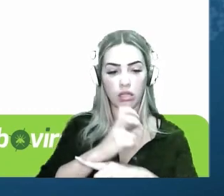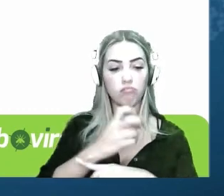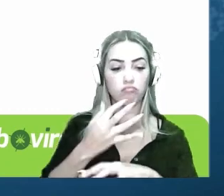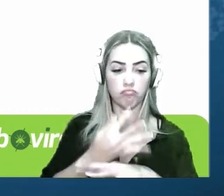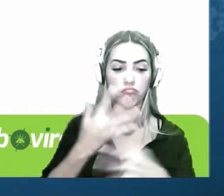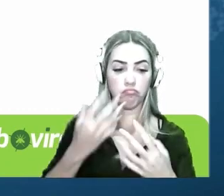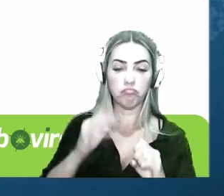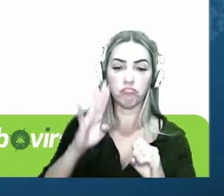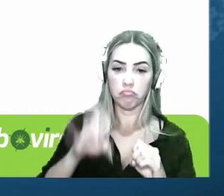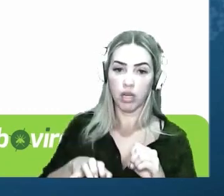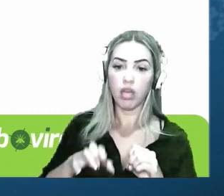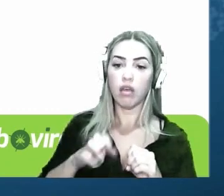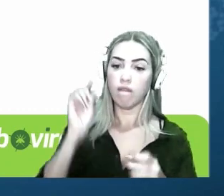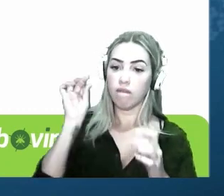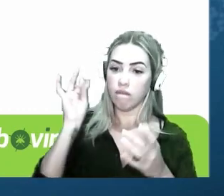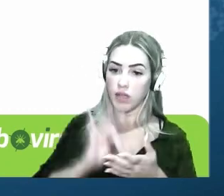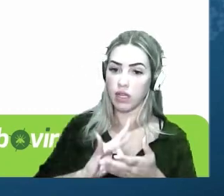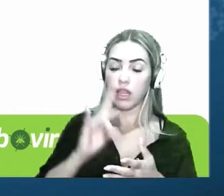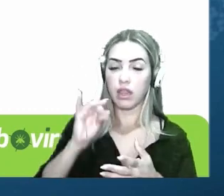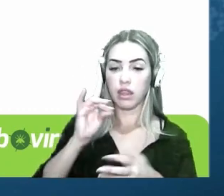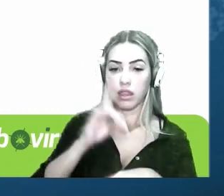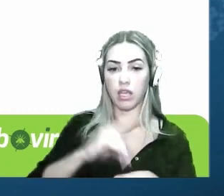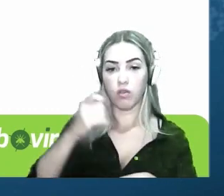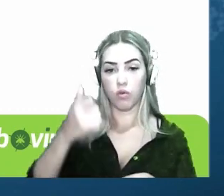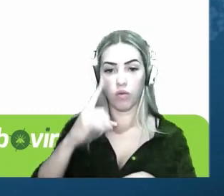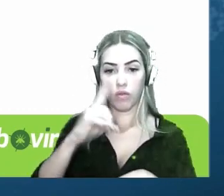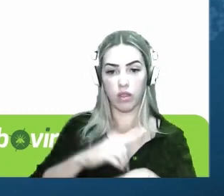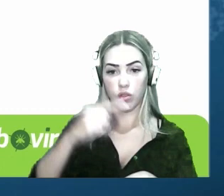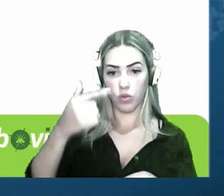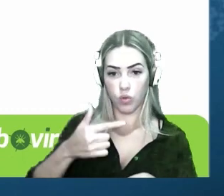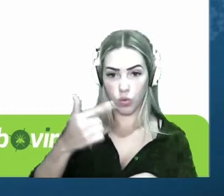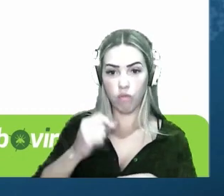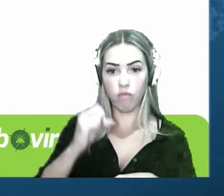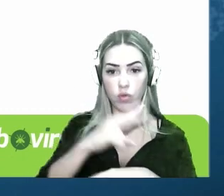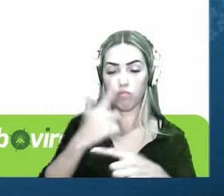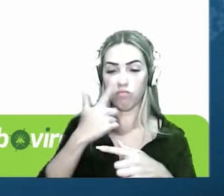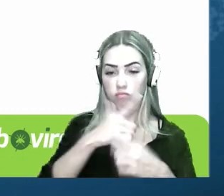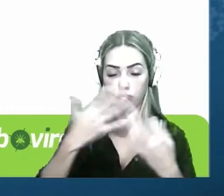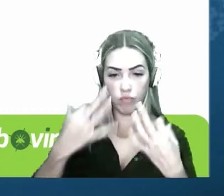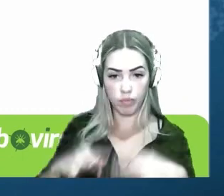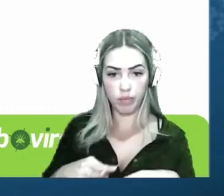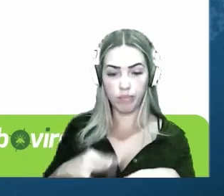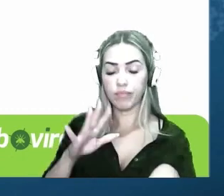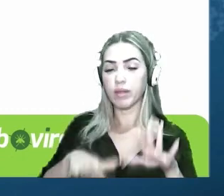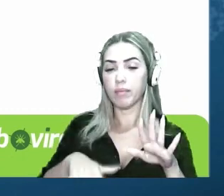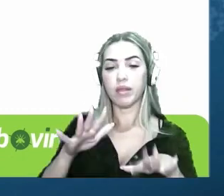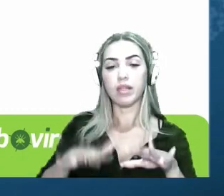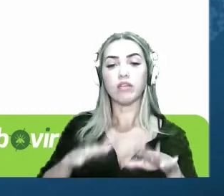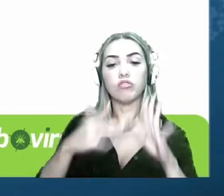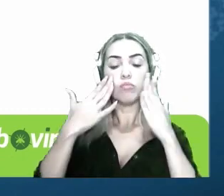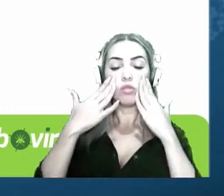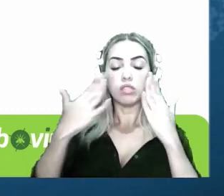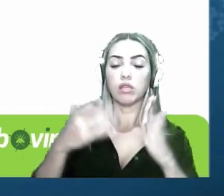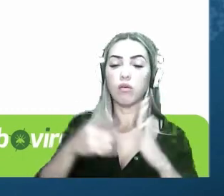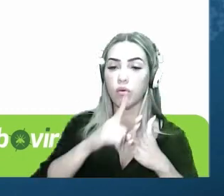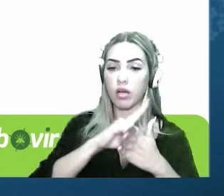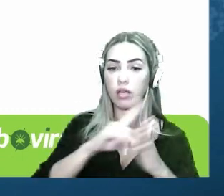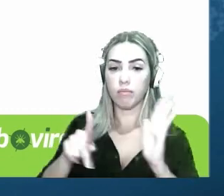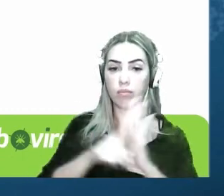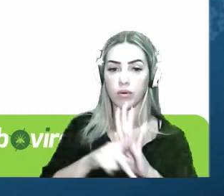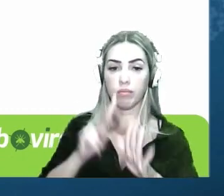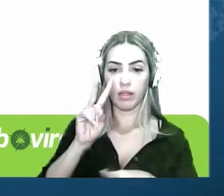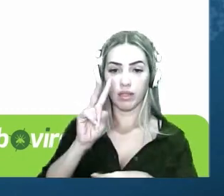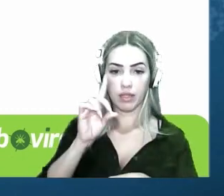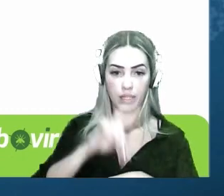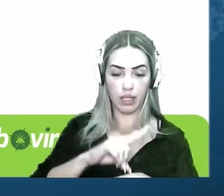eficaz contra a dengue 1 e dengue 2 sintomático, virologicamente confirmada, independente de exposição prévia à dengue e nos primeiros 2 anos